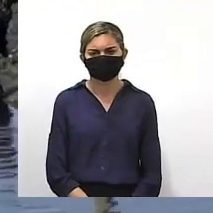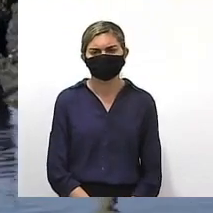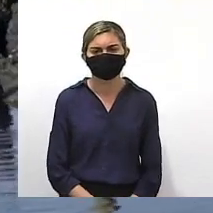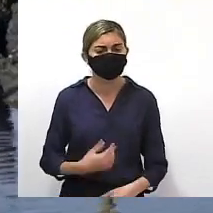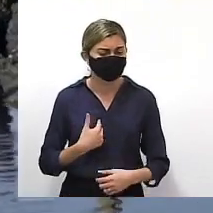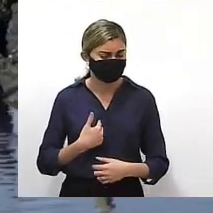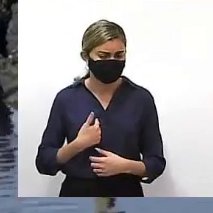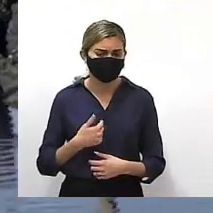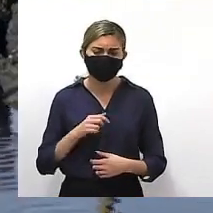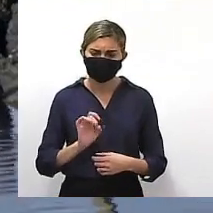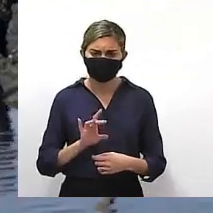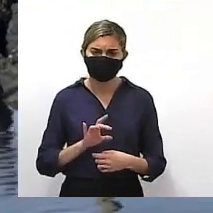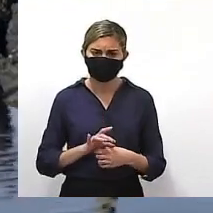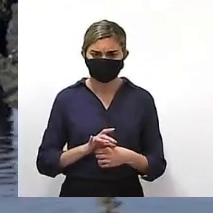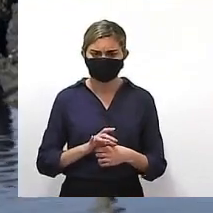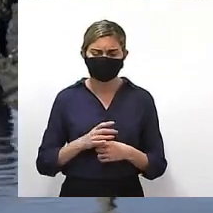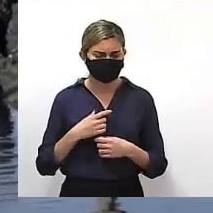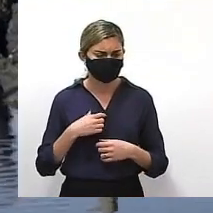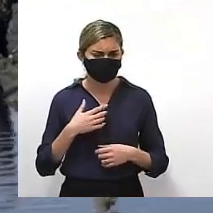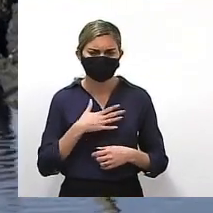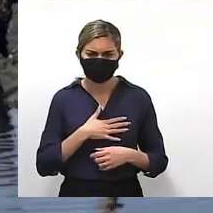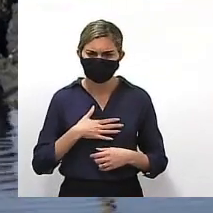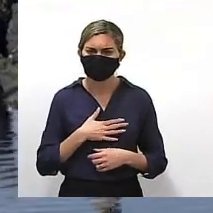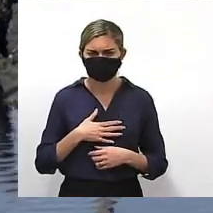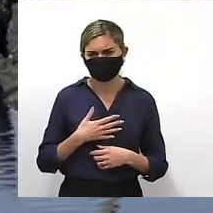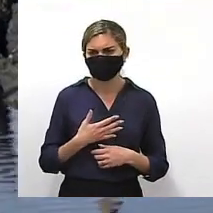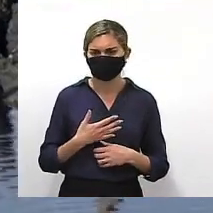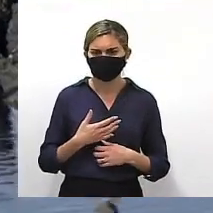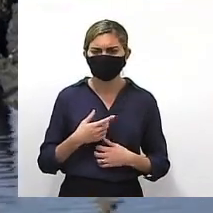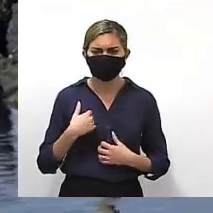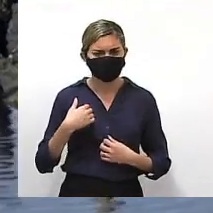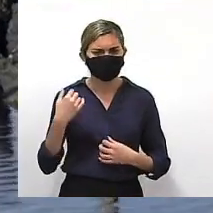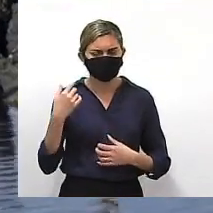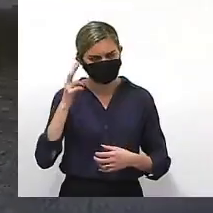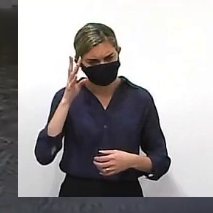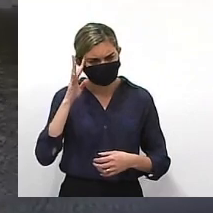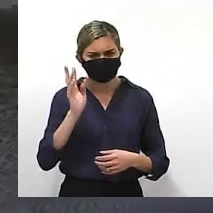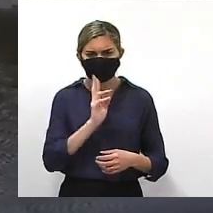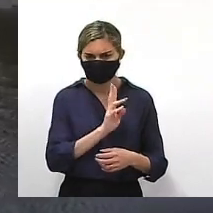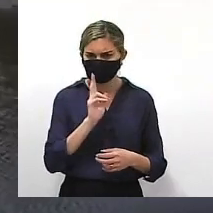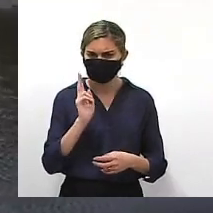Eu sou uma caga-balde, que é uma caga-feira, que sai de porta em porta pingando.